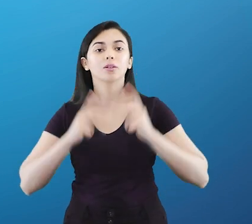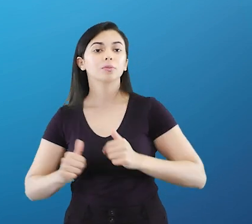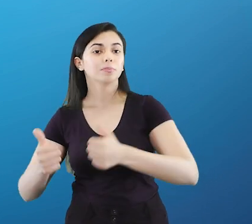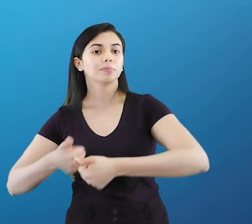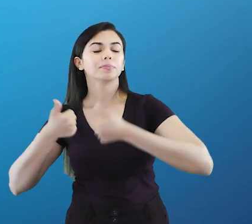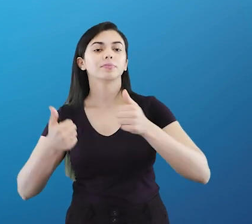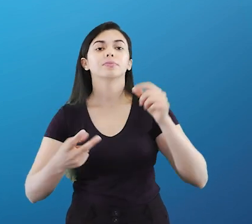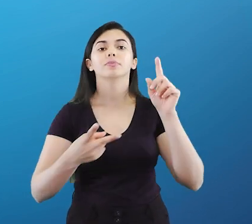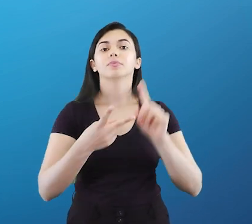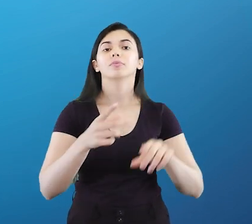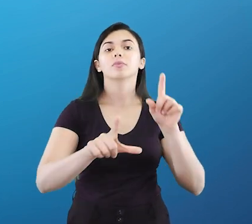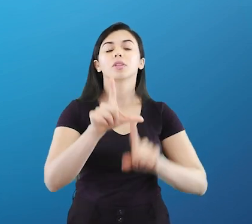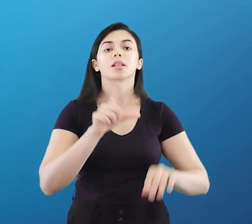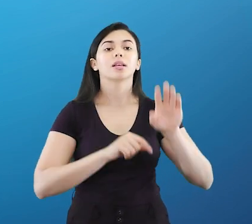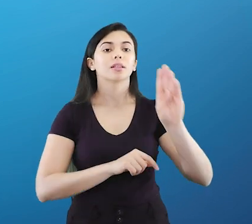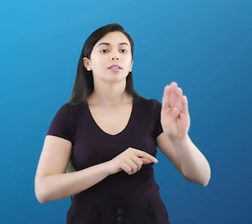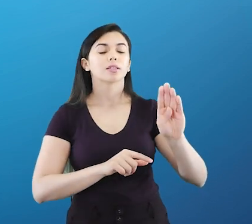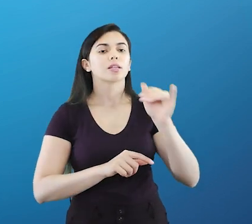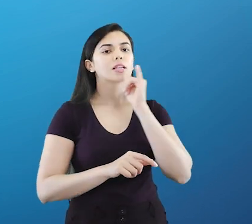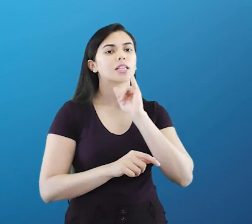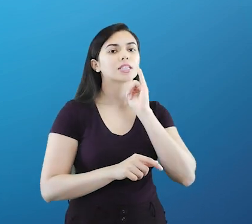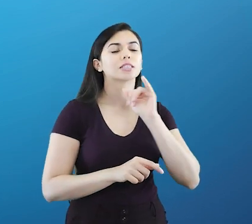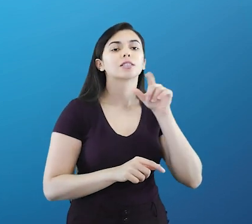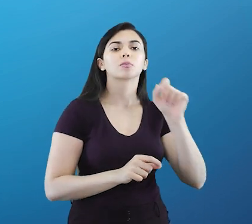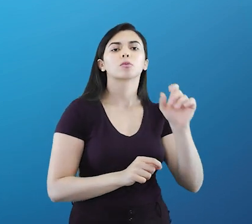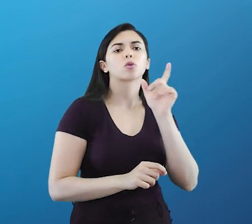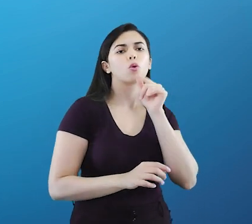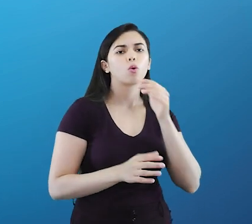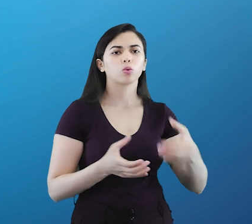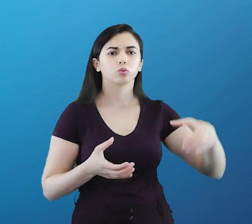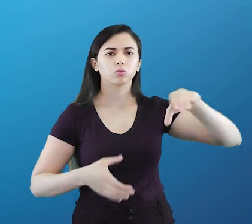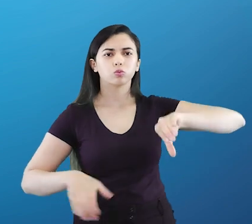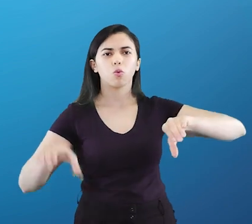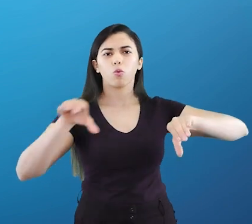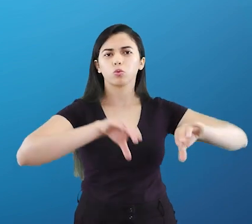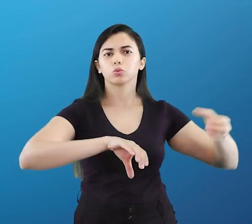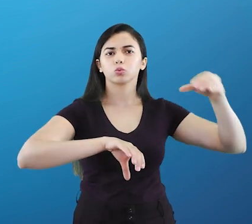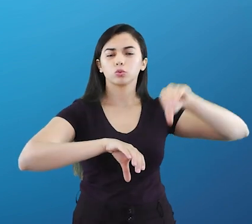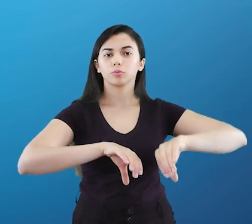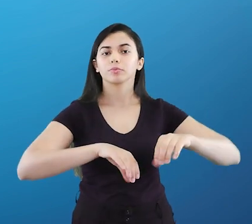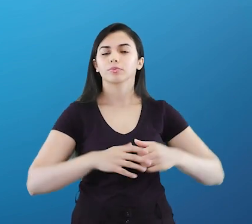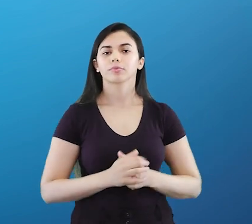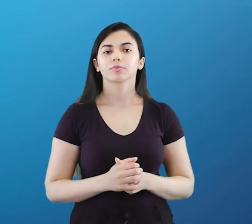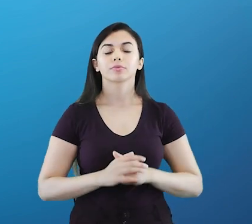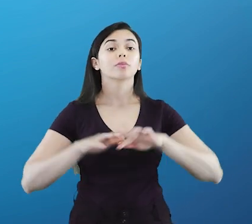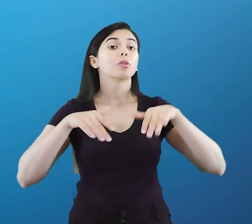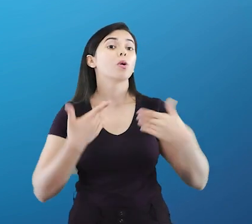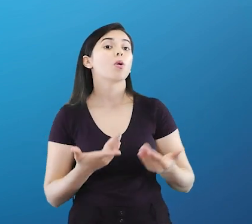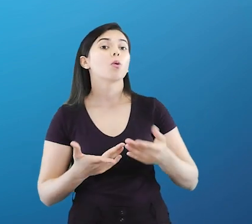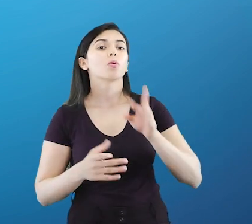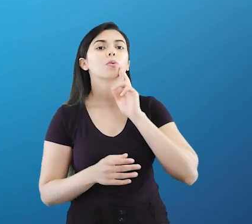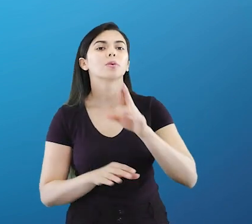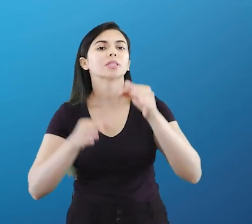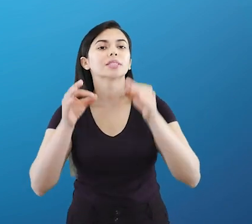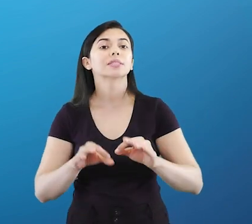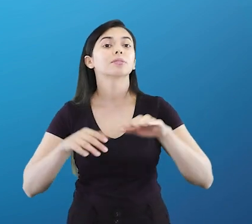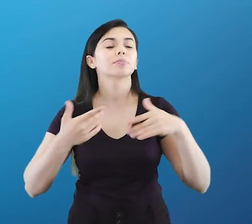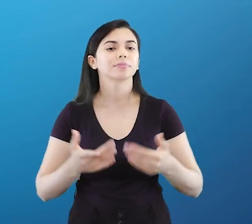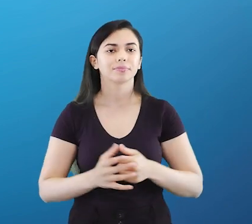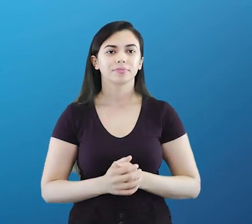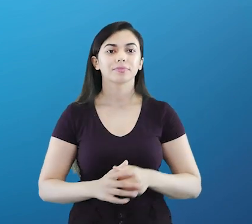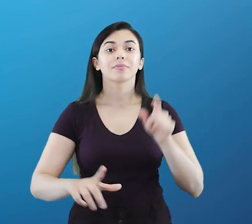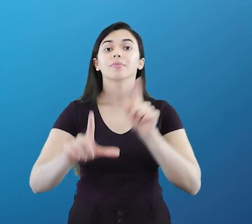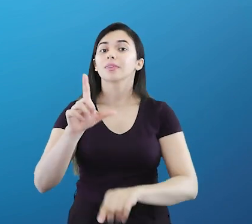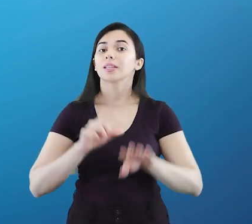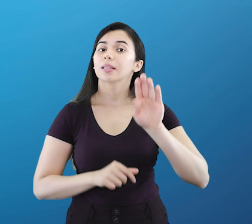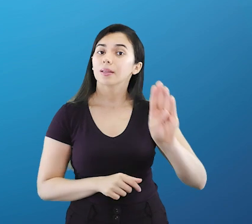Ou letra B, eliminação de criadouros de mosquitos como recipientes com água parada. Qual é a nossa resposta?